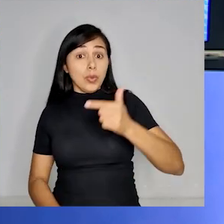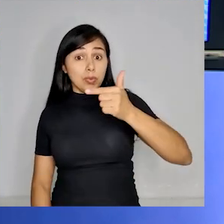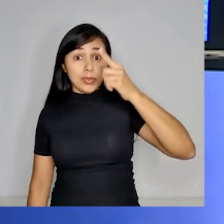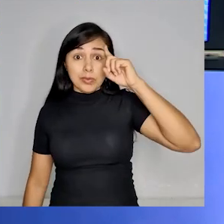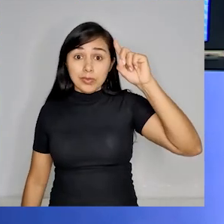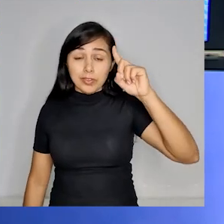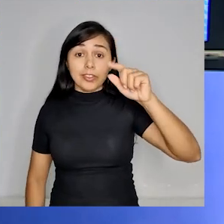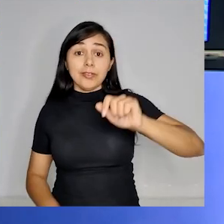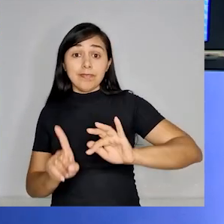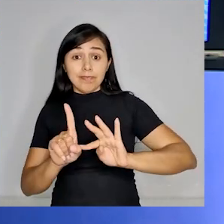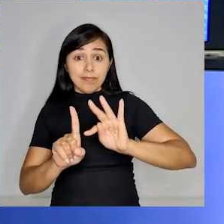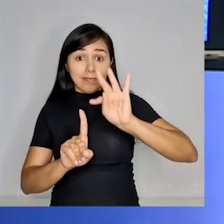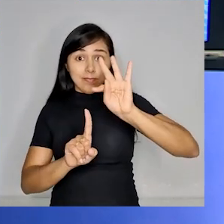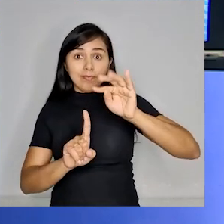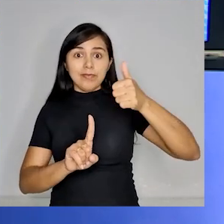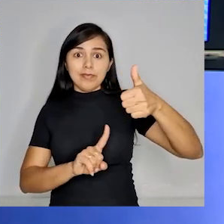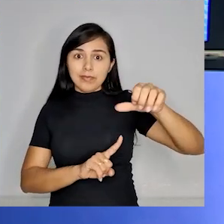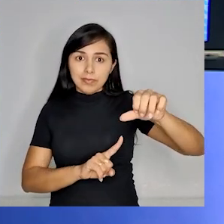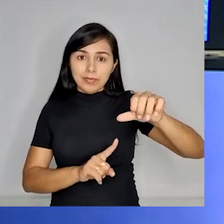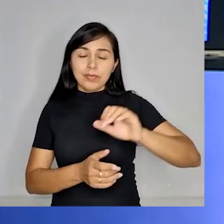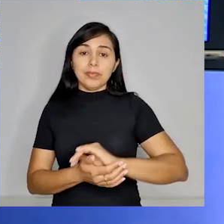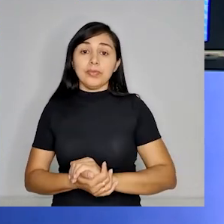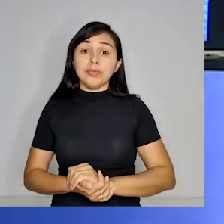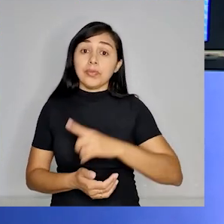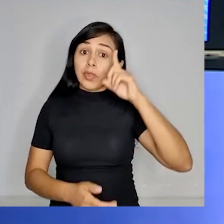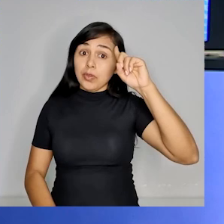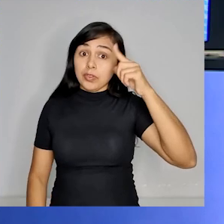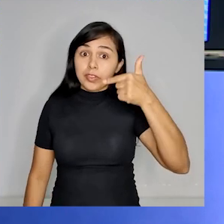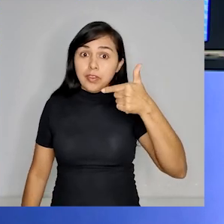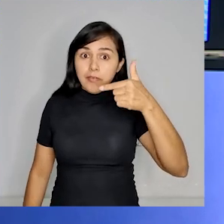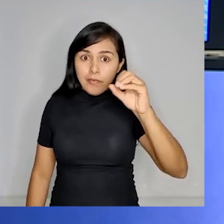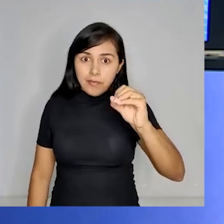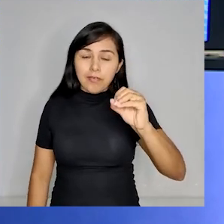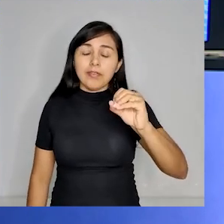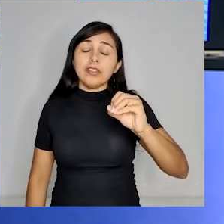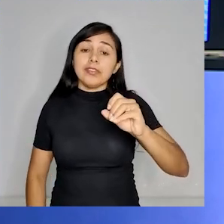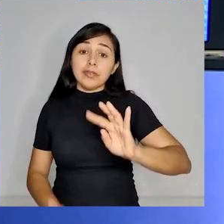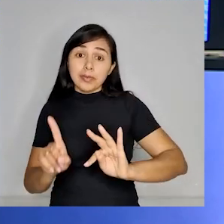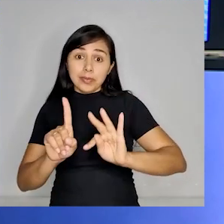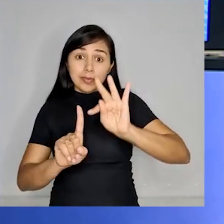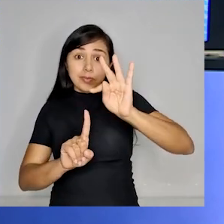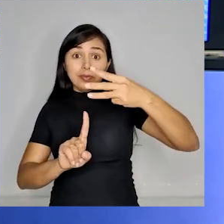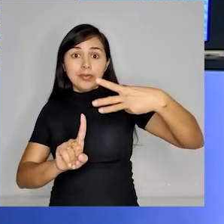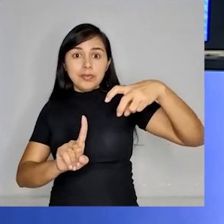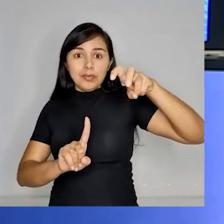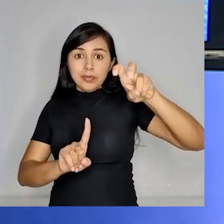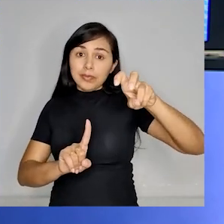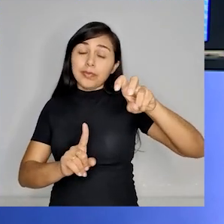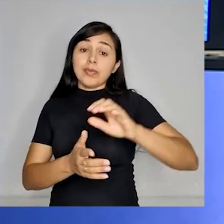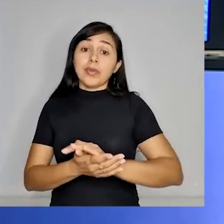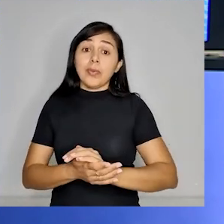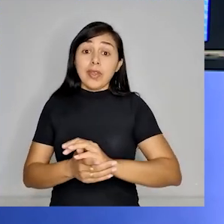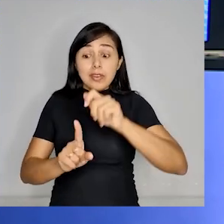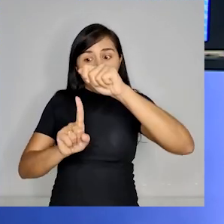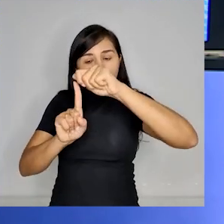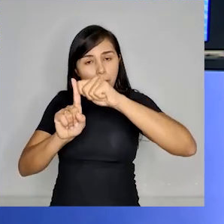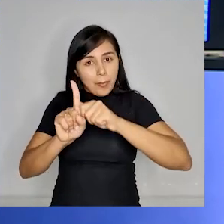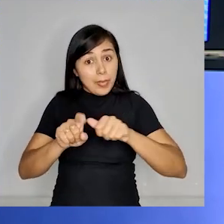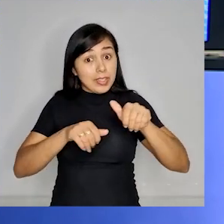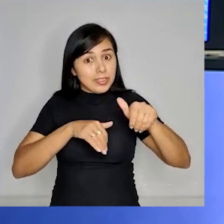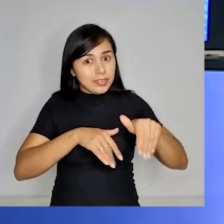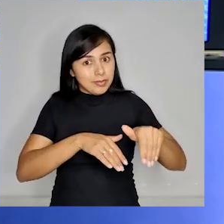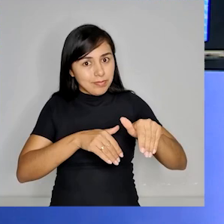dia 20, 35 graus. Então, esse mês ele foi todo tabelado com suas temperaturas